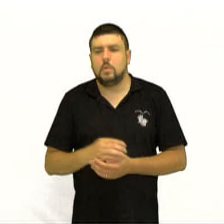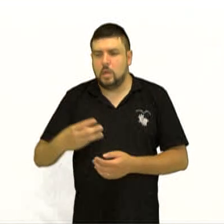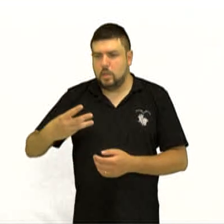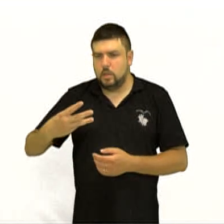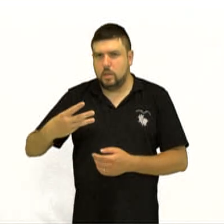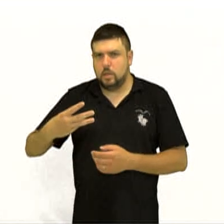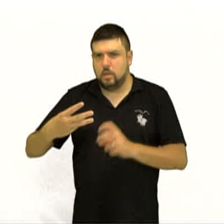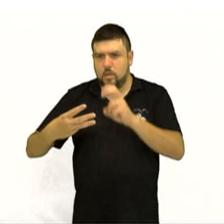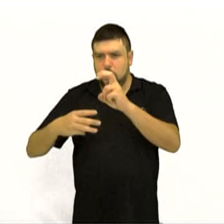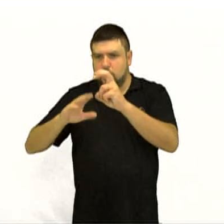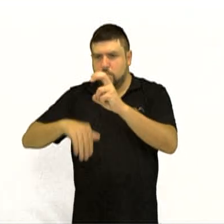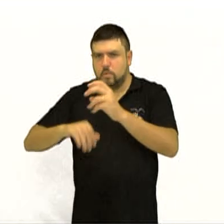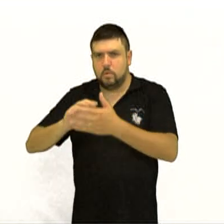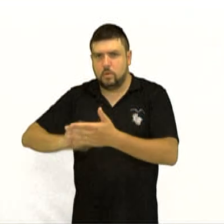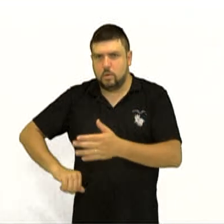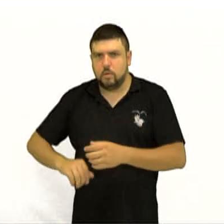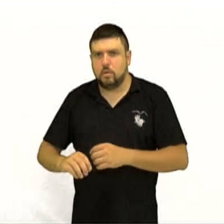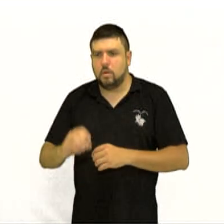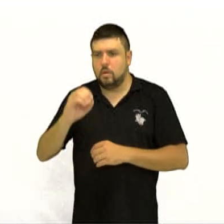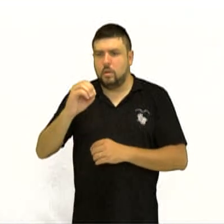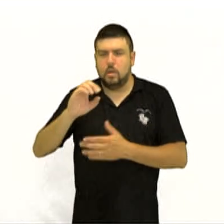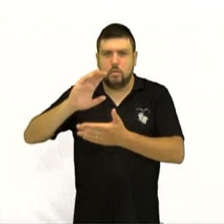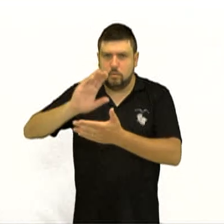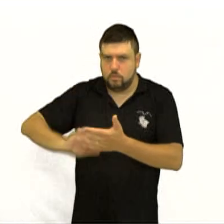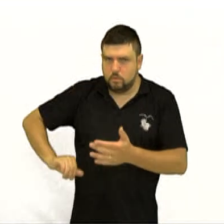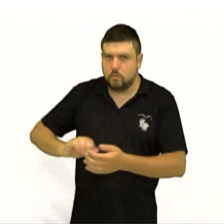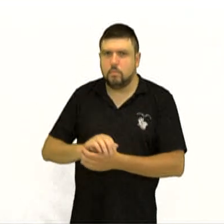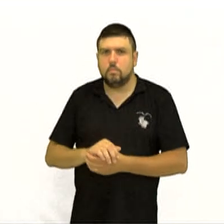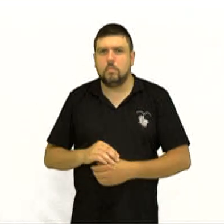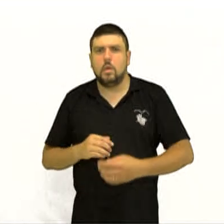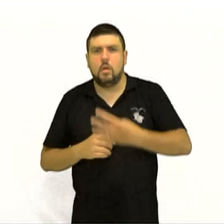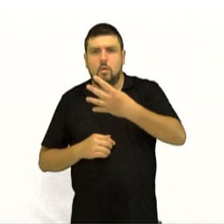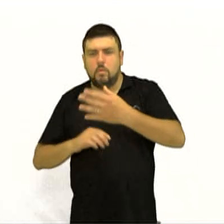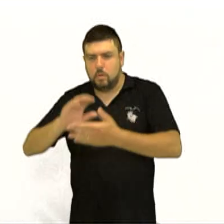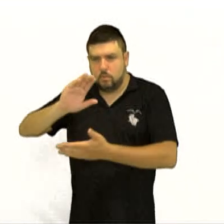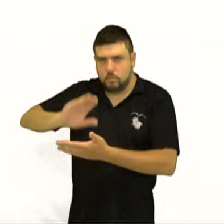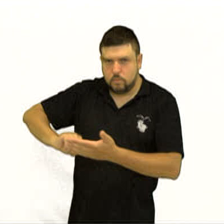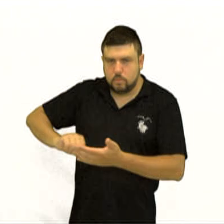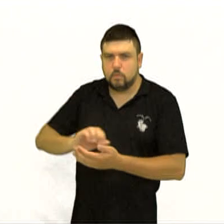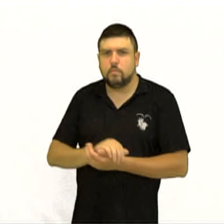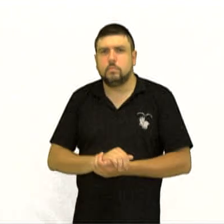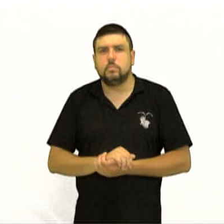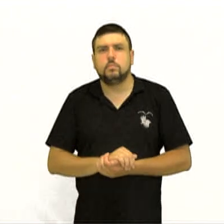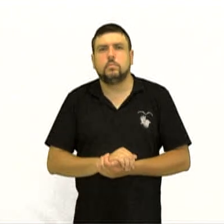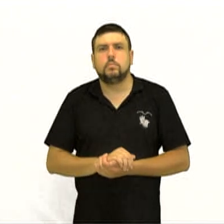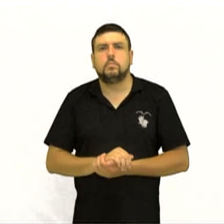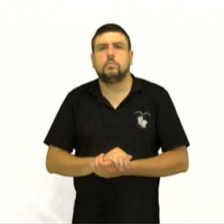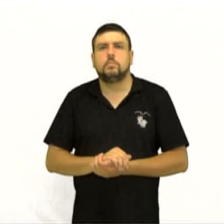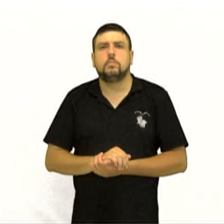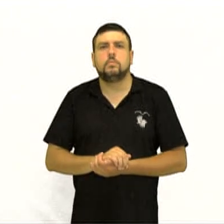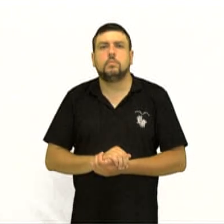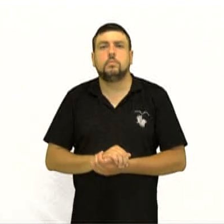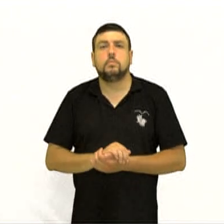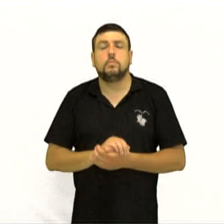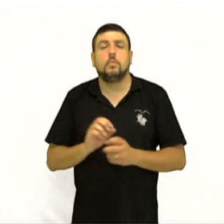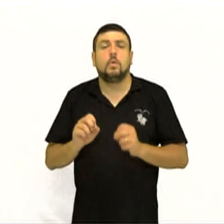nada. Acabou. 4,84 vezes 10 elevado à oitava